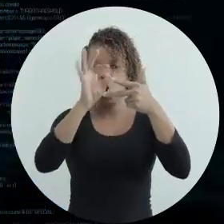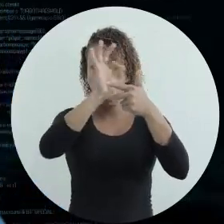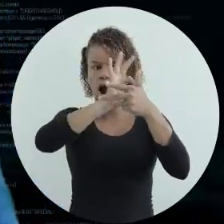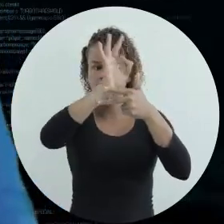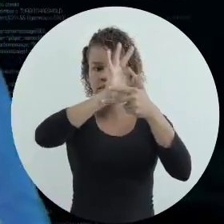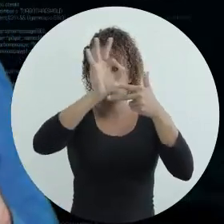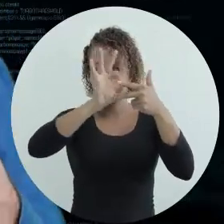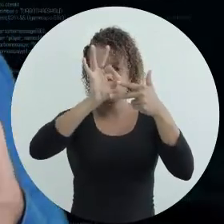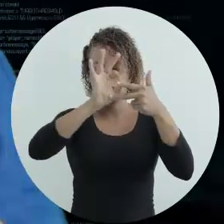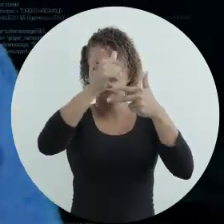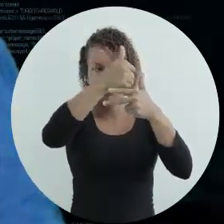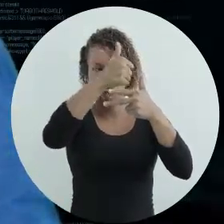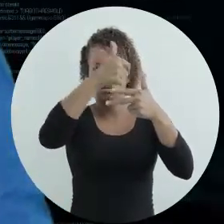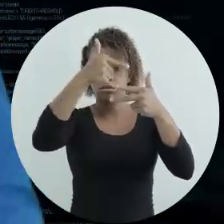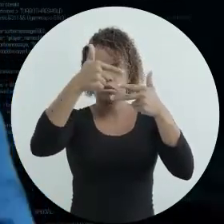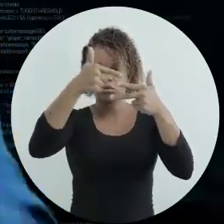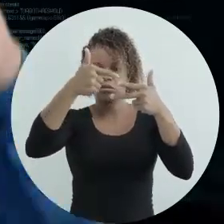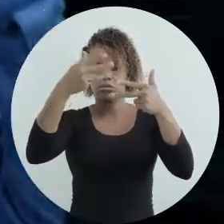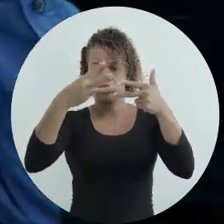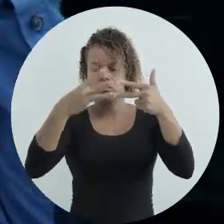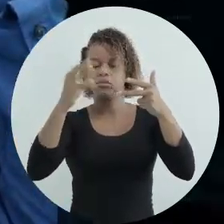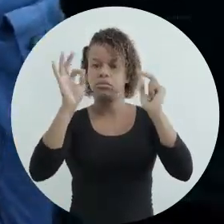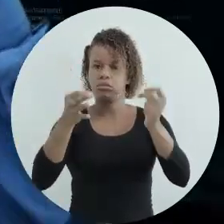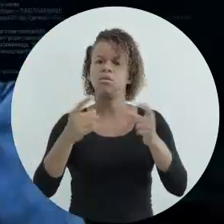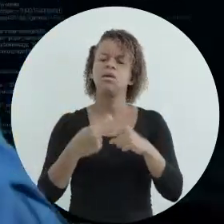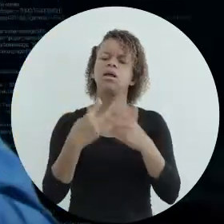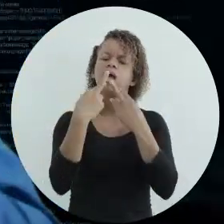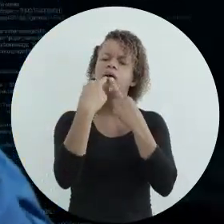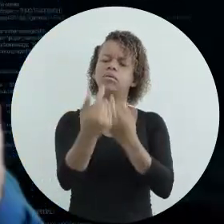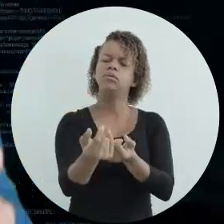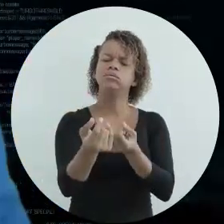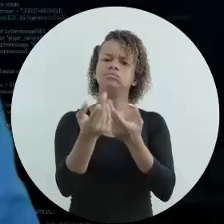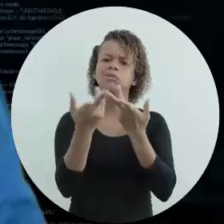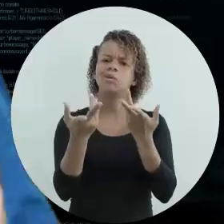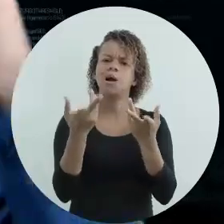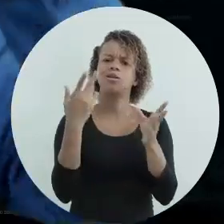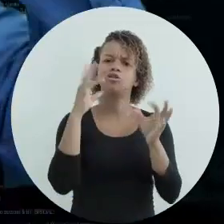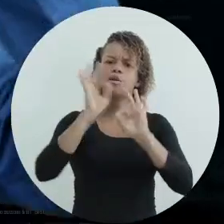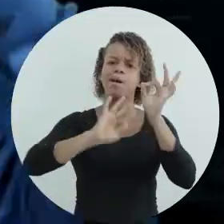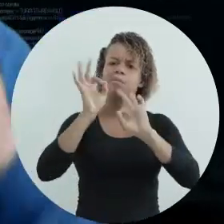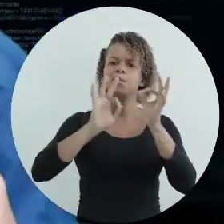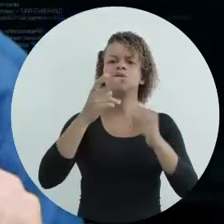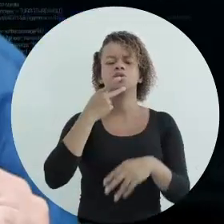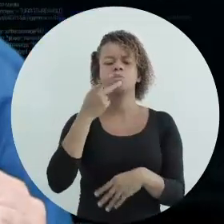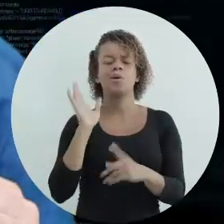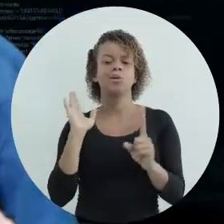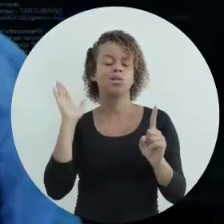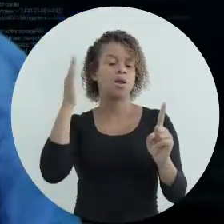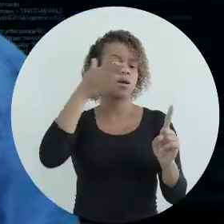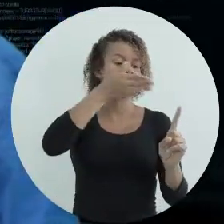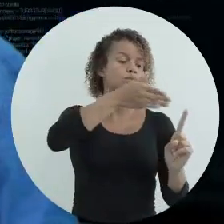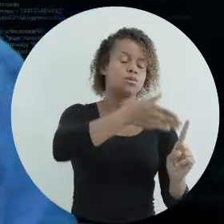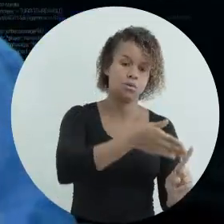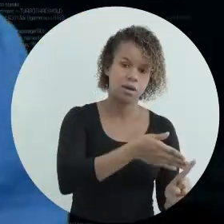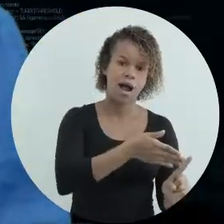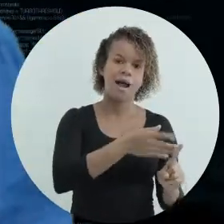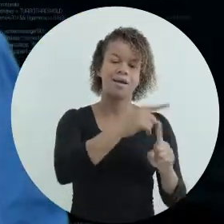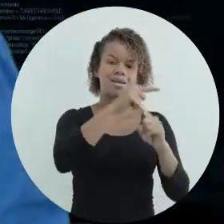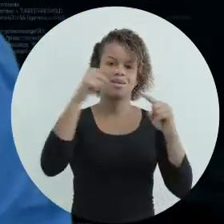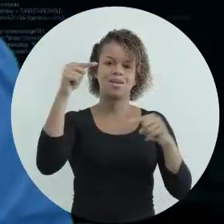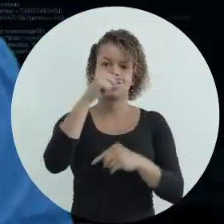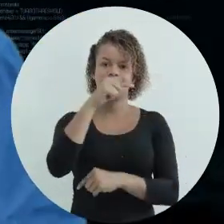define uma linguagem de programação é que a gente pode direcionar essas linhas. Então